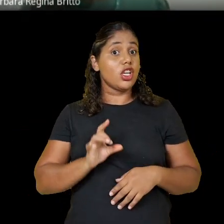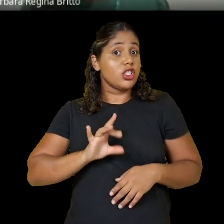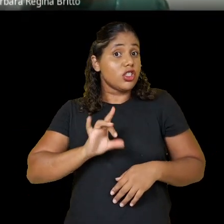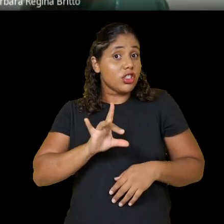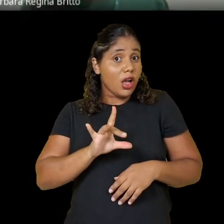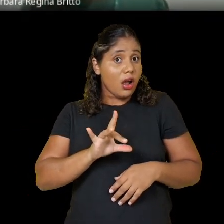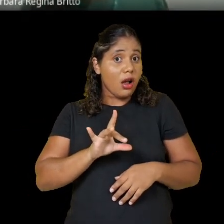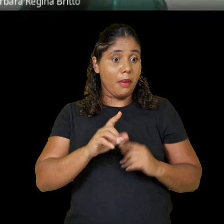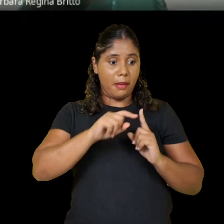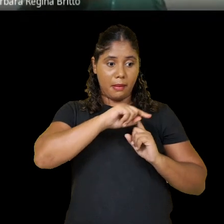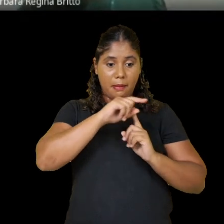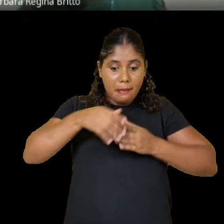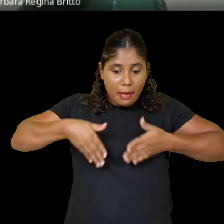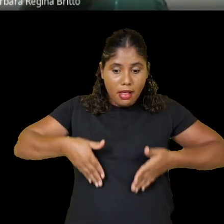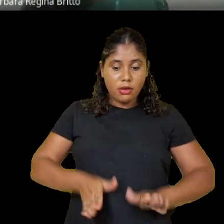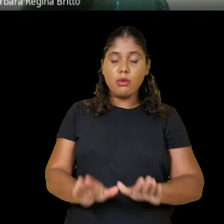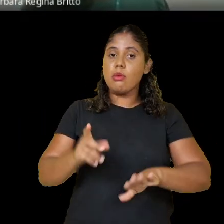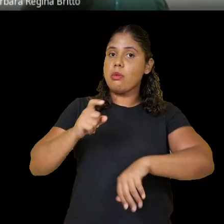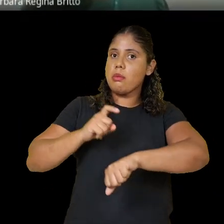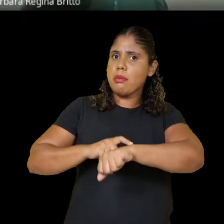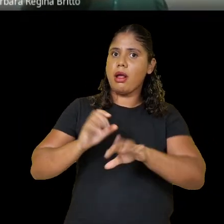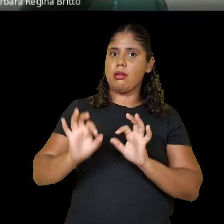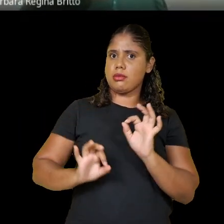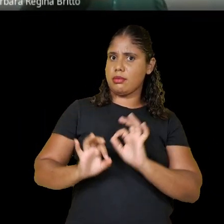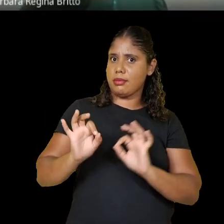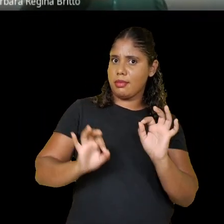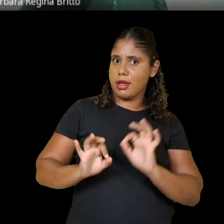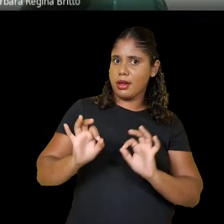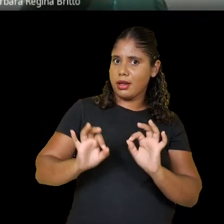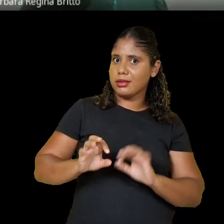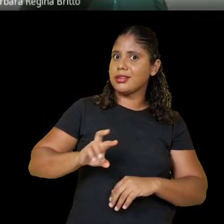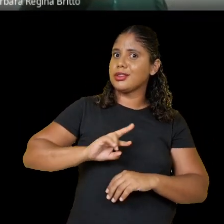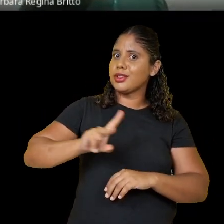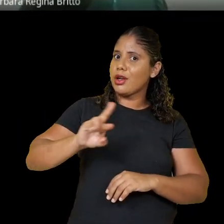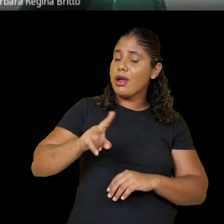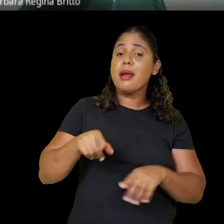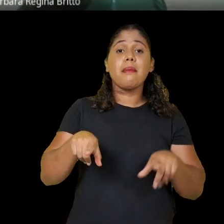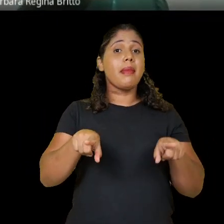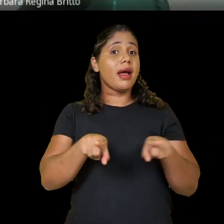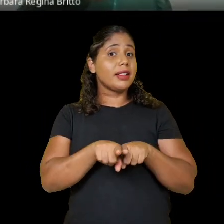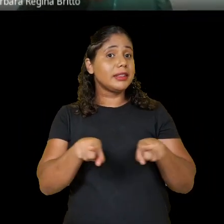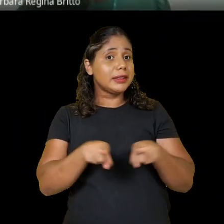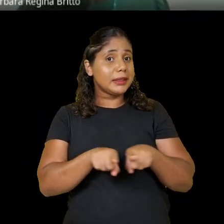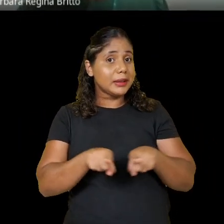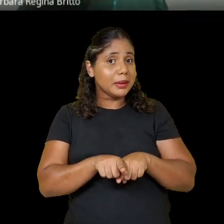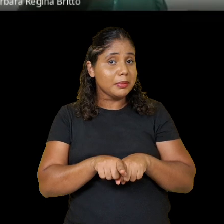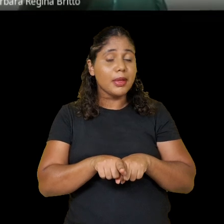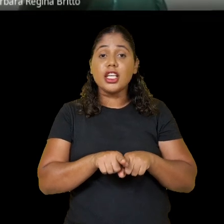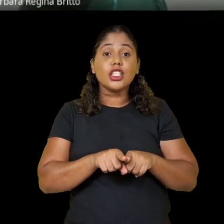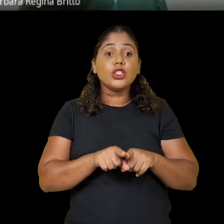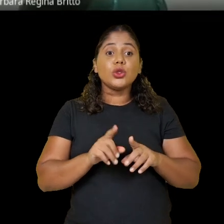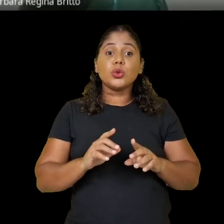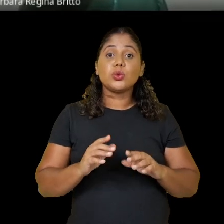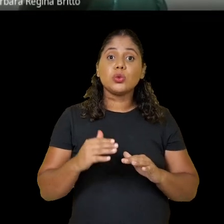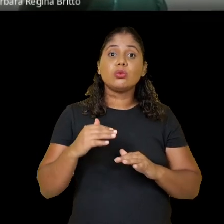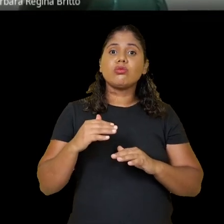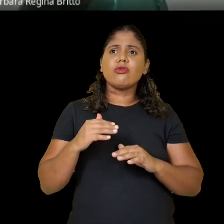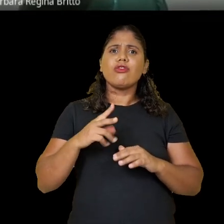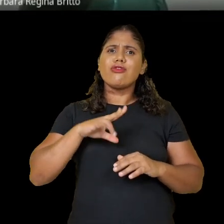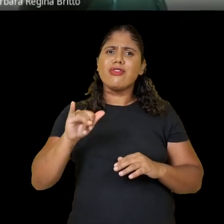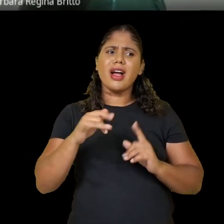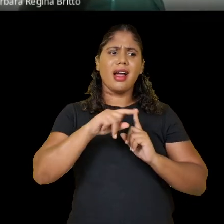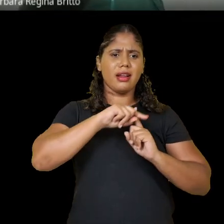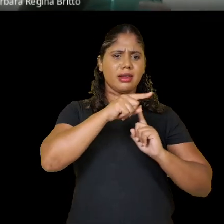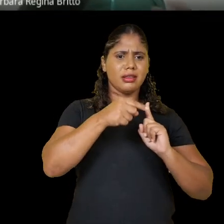só para a preparação para o parto, mas sim também para suprimento, de